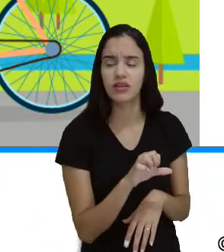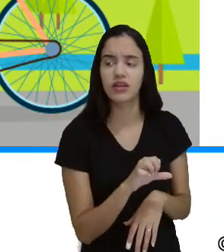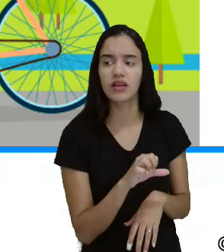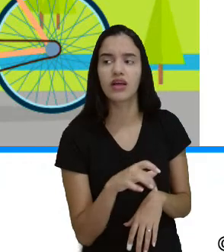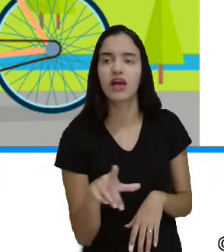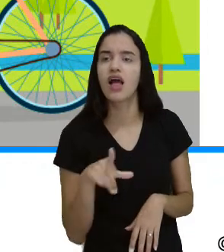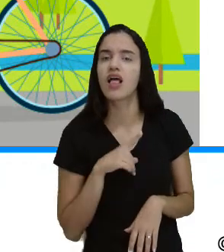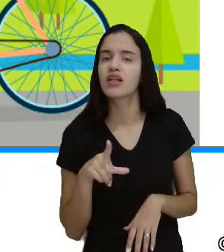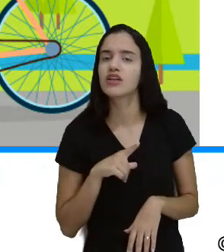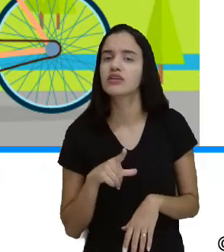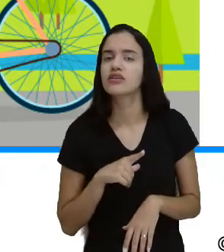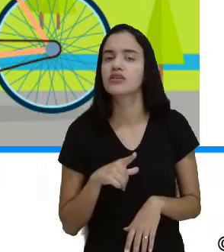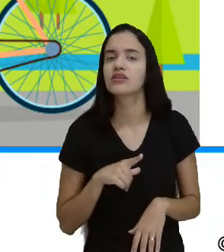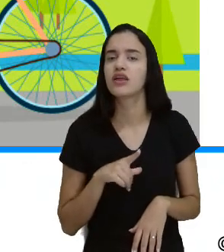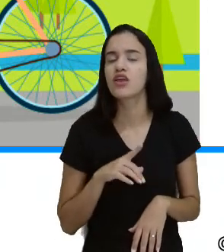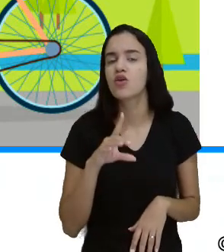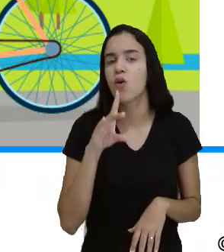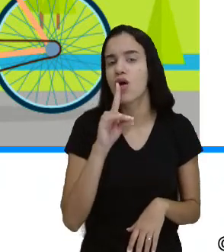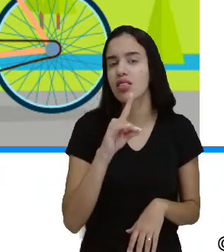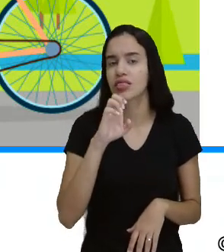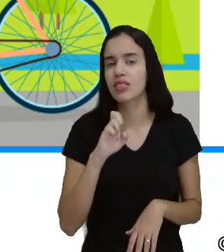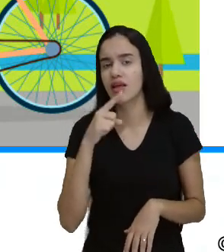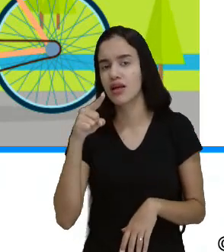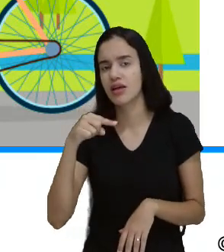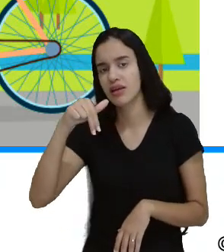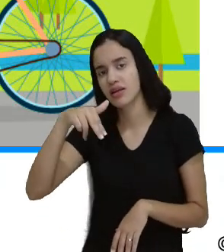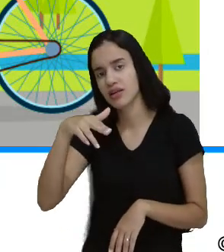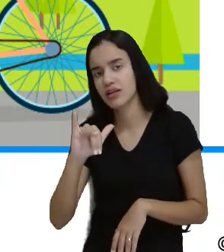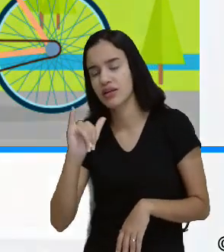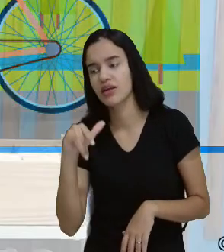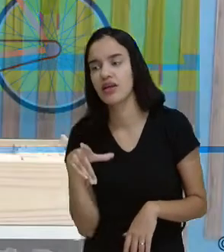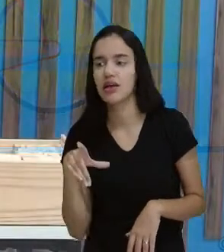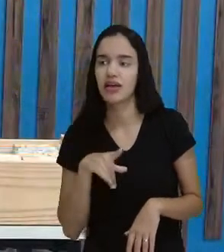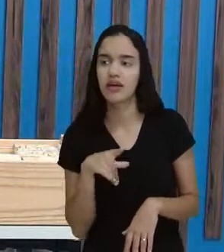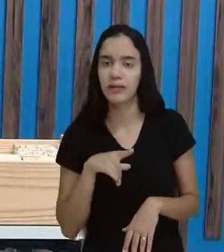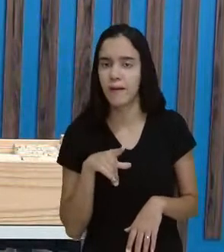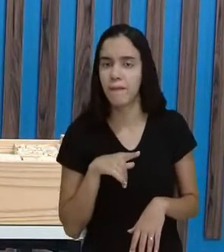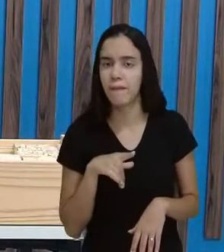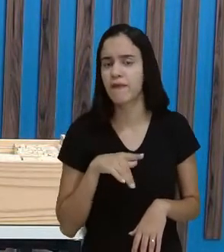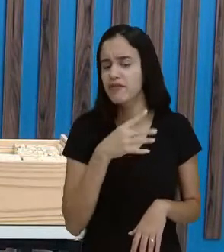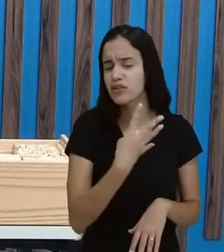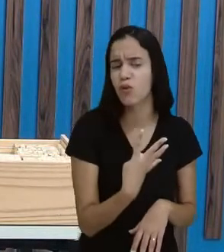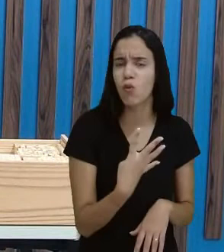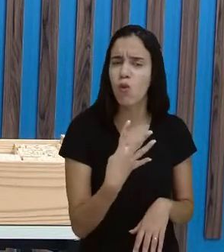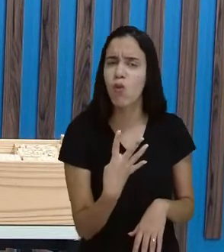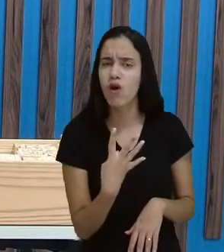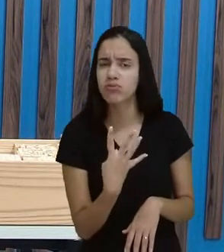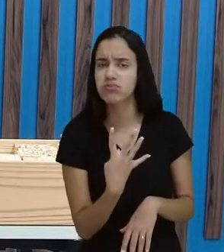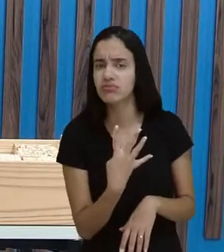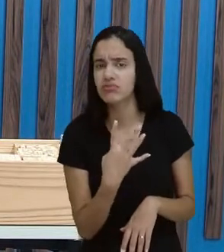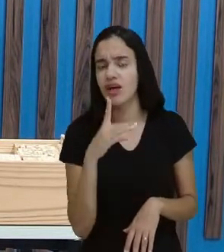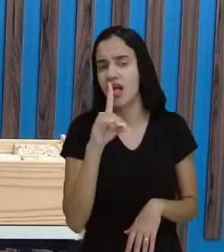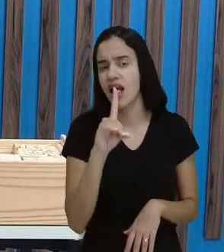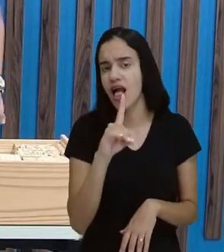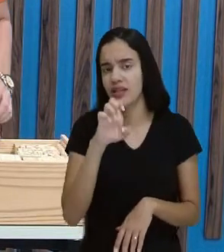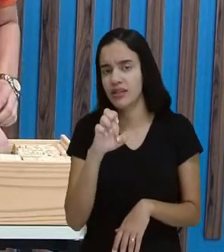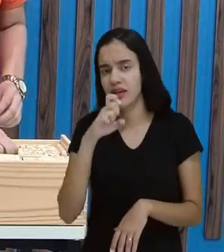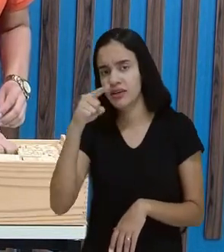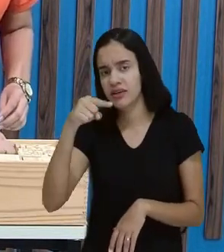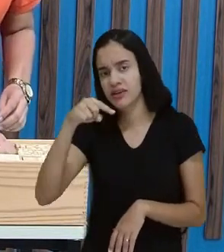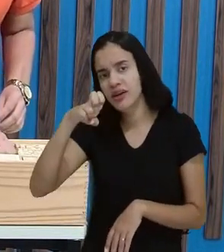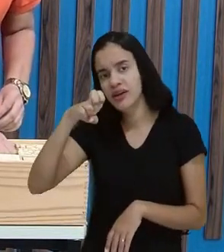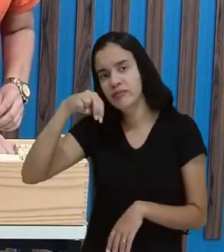Eu tenho quantas dezenas aí? Vocês já estão craques nas dezenas, né? Se eu estou falando de 49, eu tenho 4